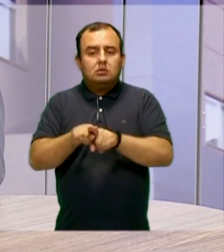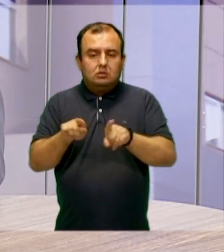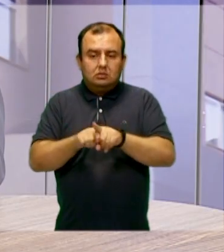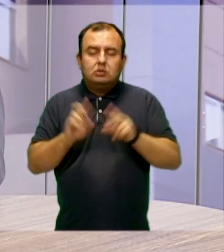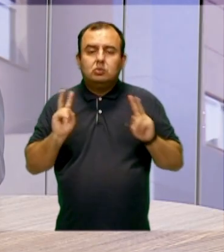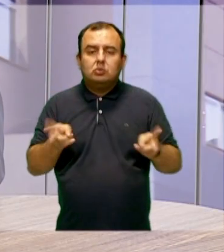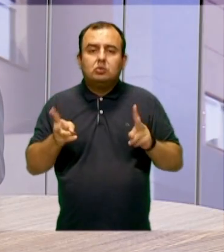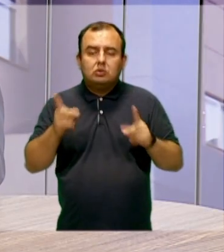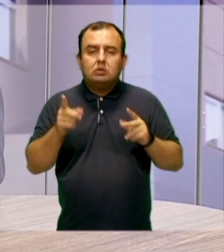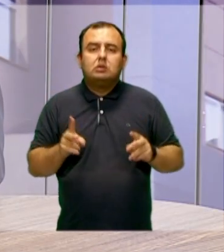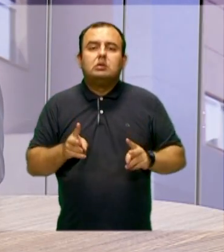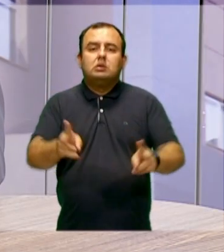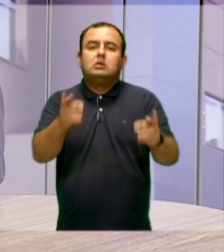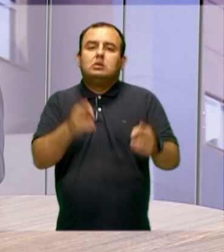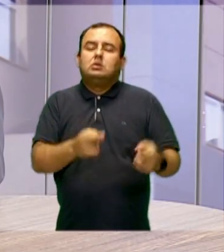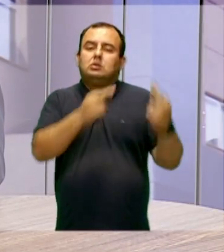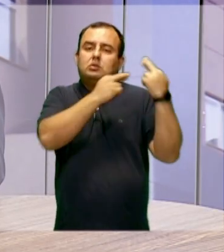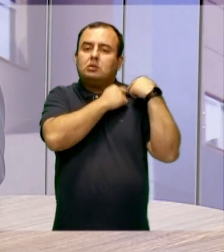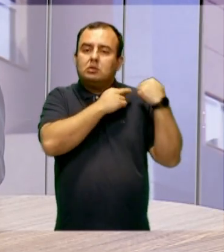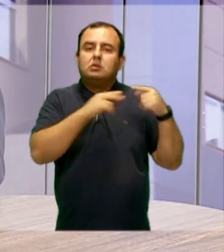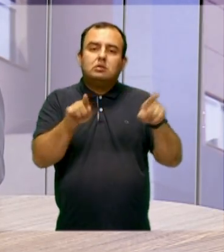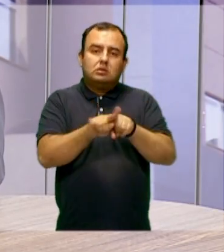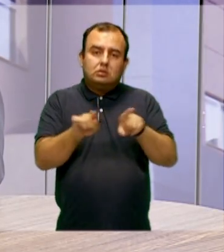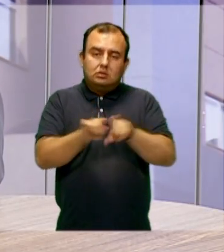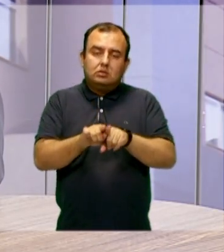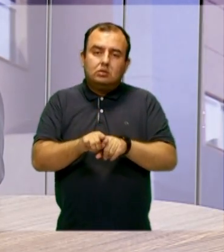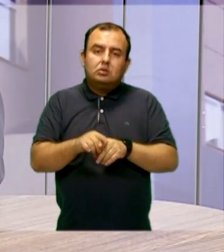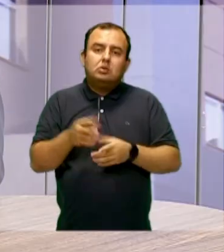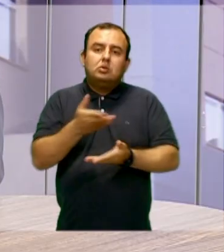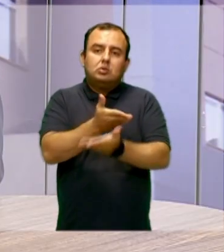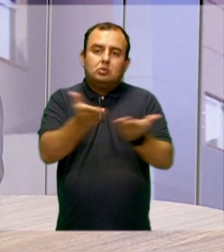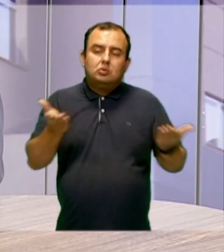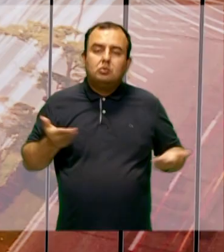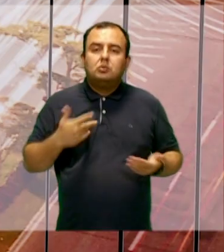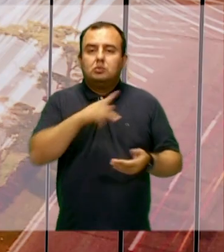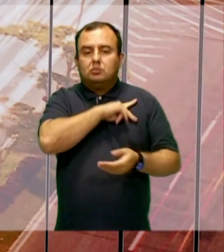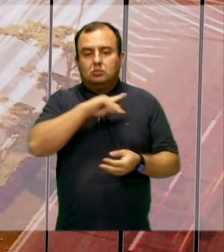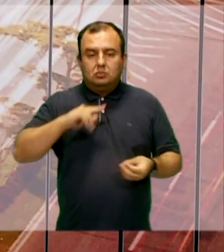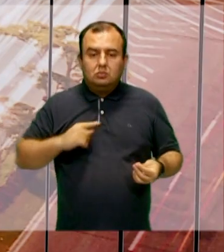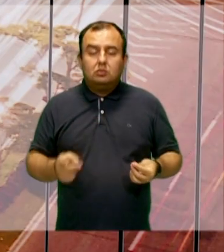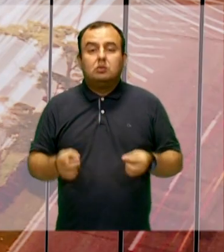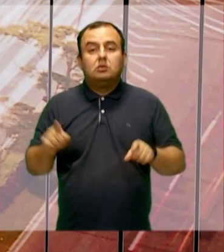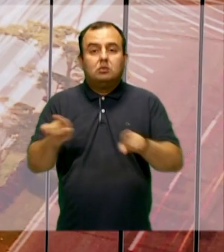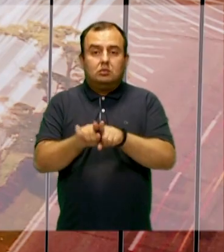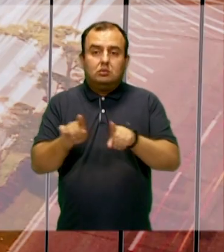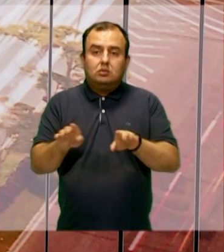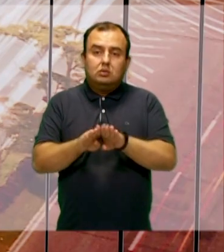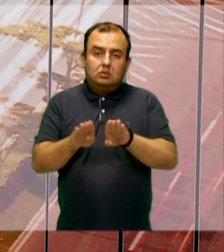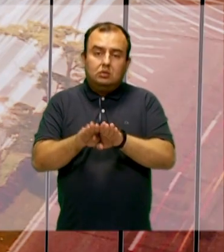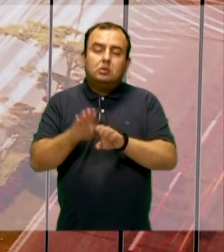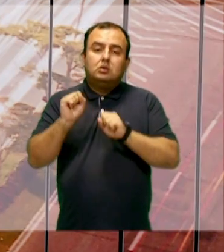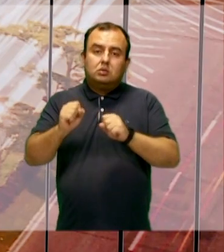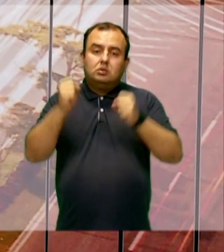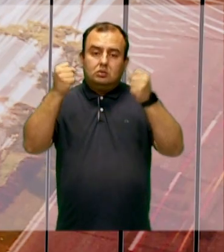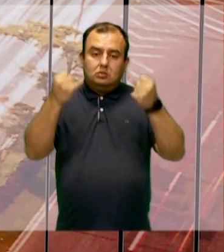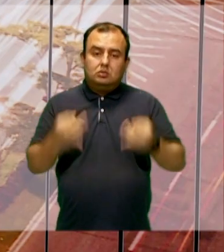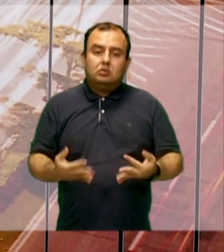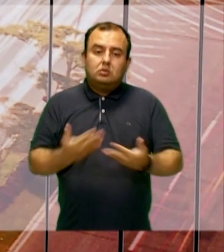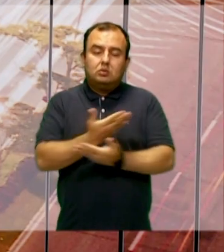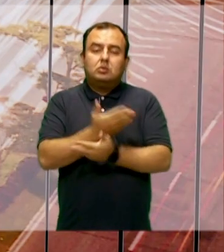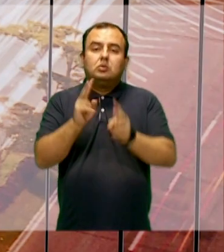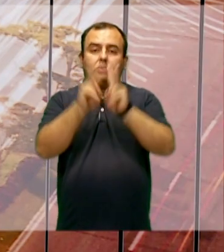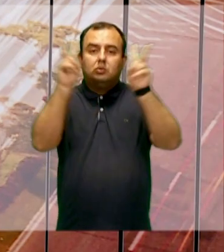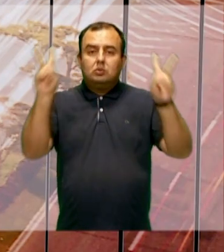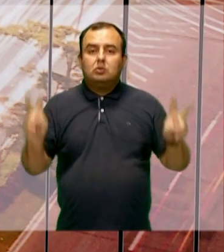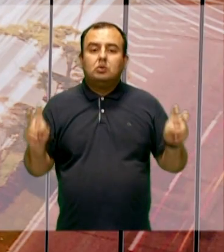com aquela responsabilidade que tem que se ter, né, com o bem público. E nisso a gente pode, inclusive, já entrar nos nossos temas,